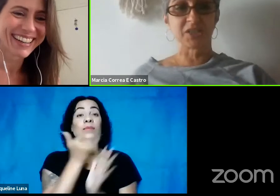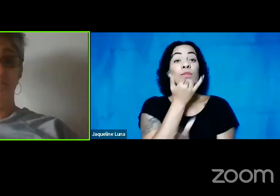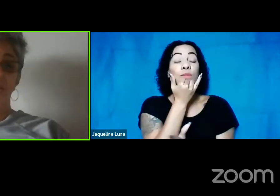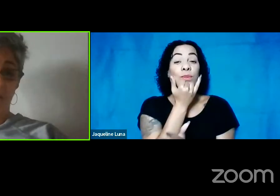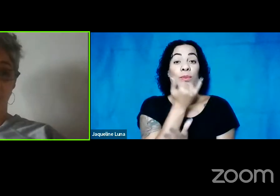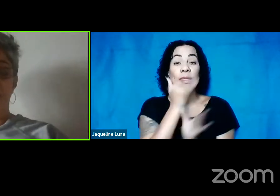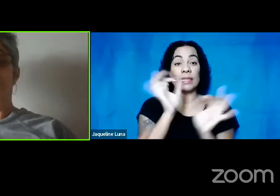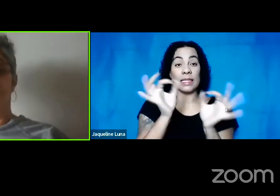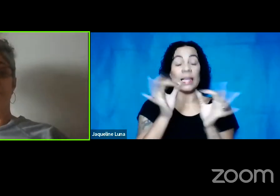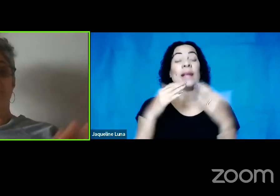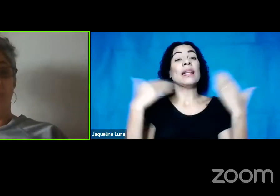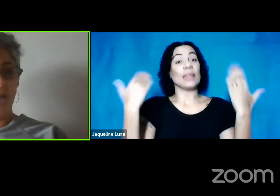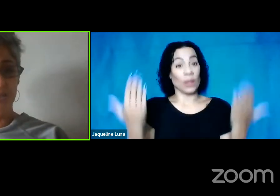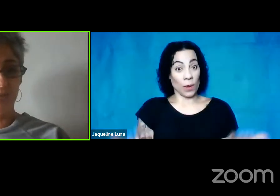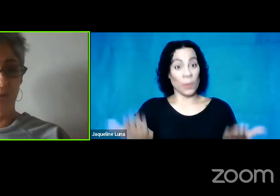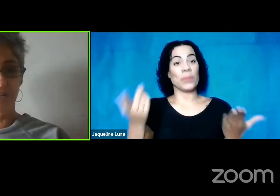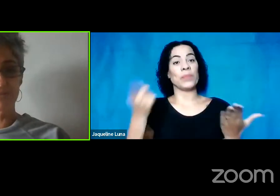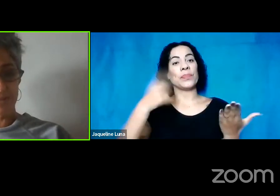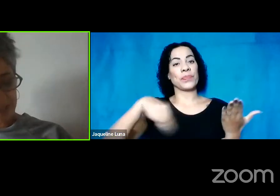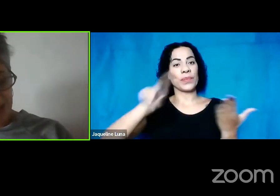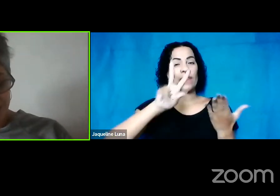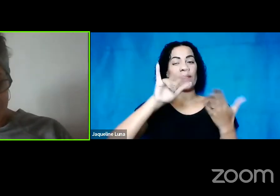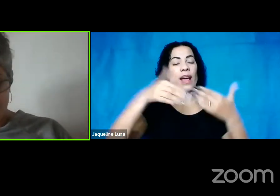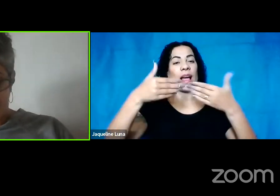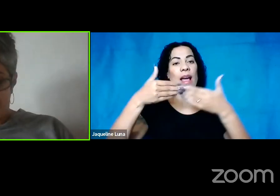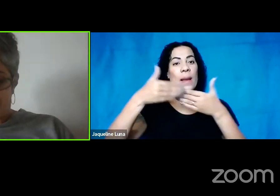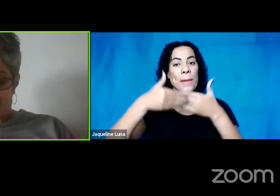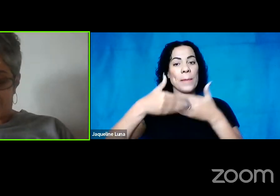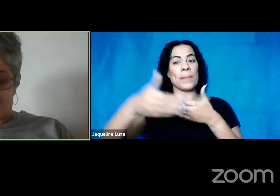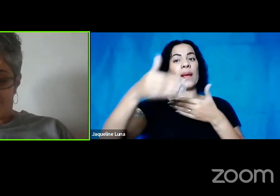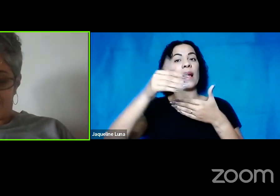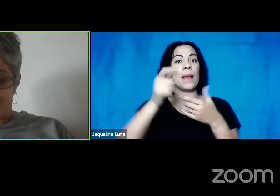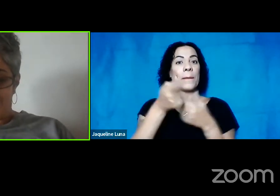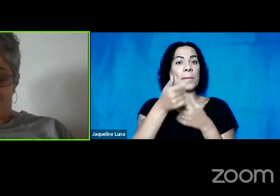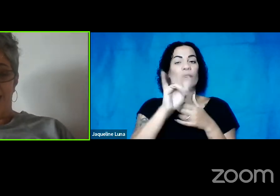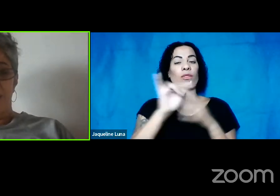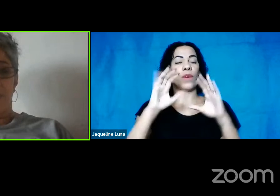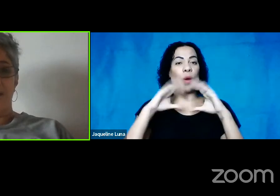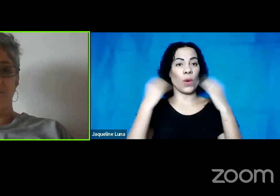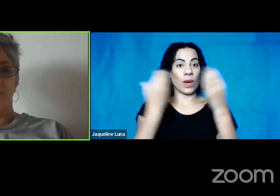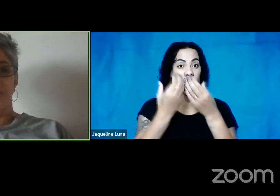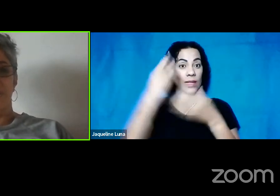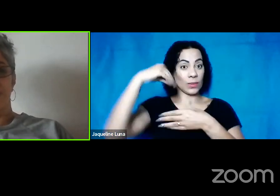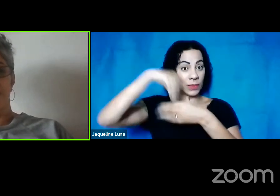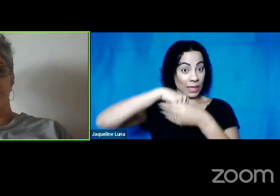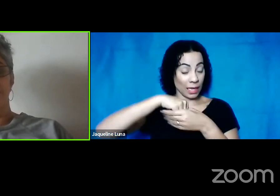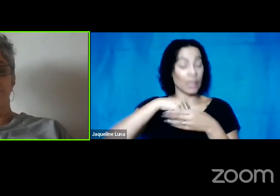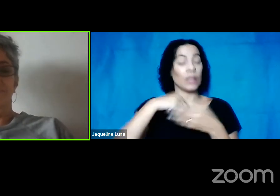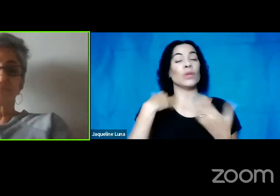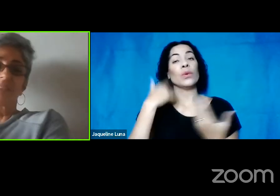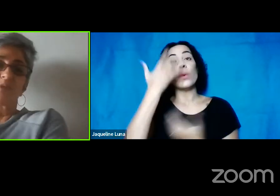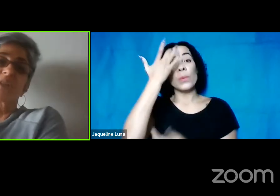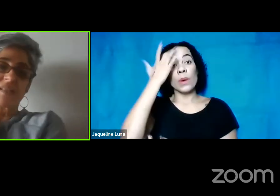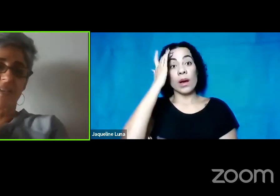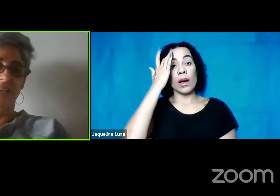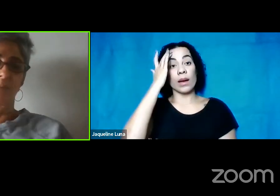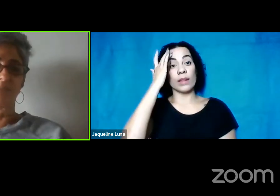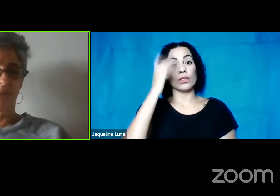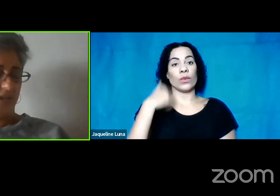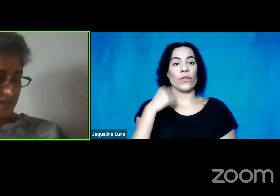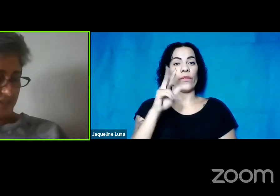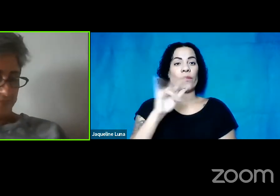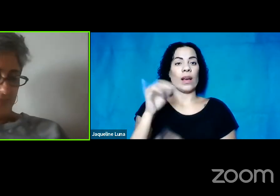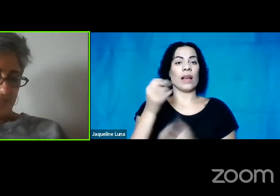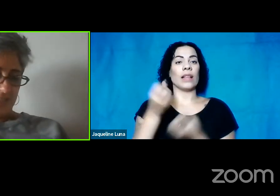mesmo, gente. Então, estamos às portas do Congresso Interno. Eu acho que... Eu vou trazer aqui